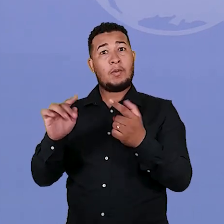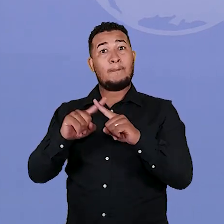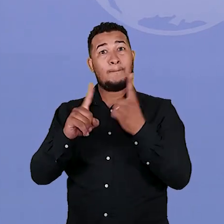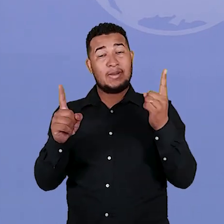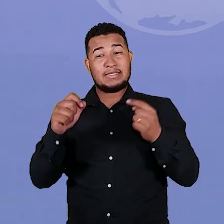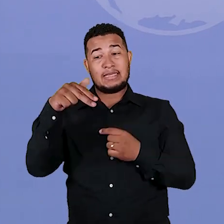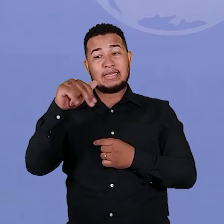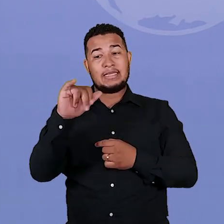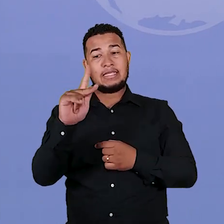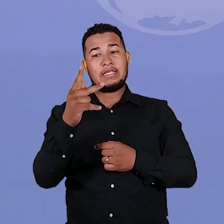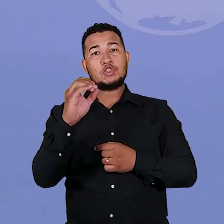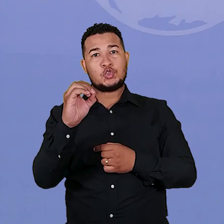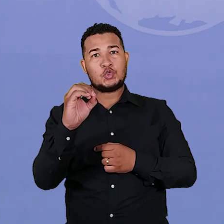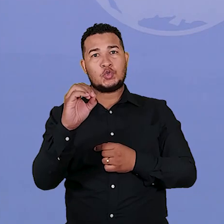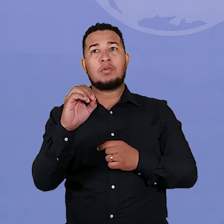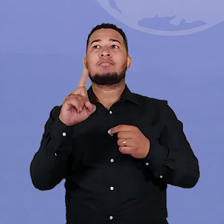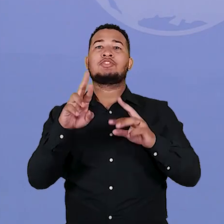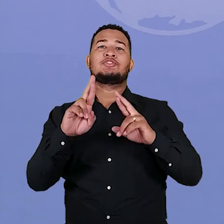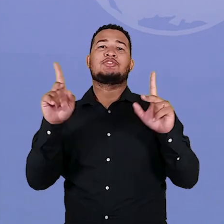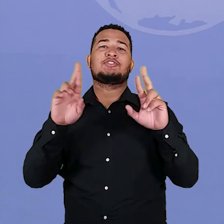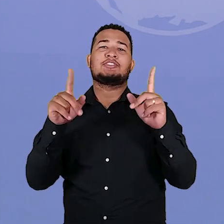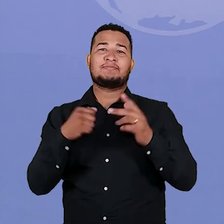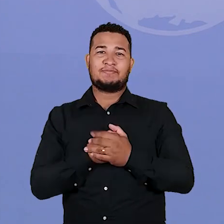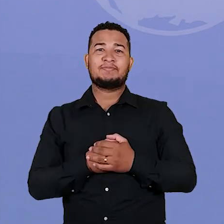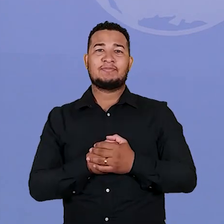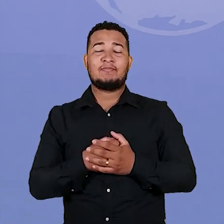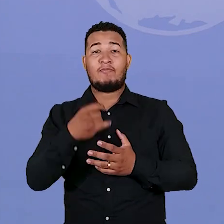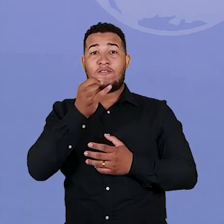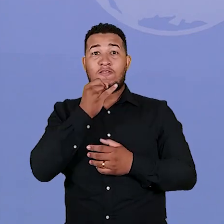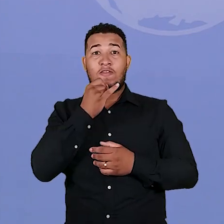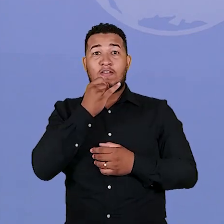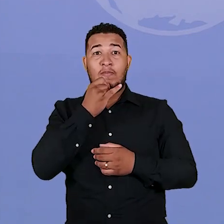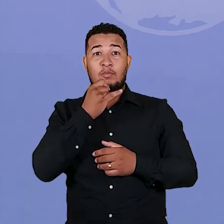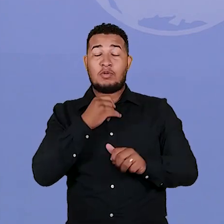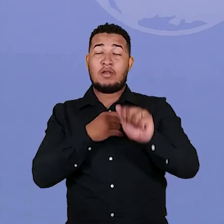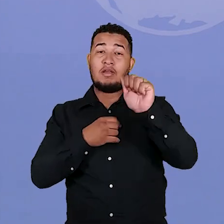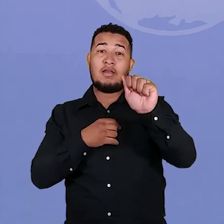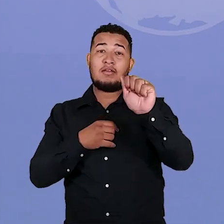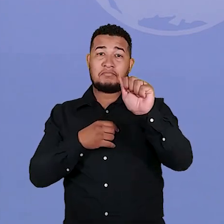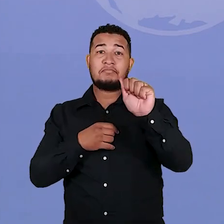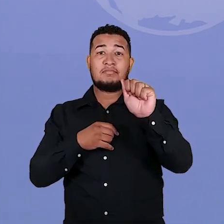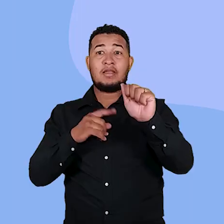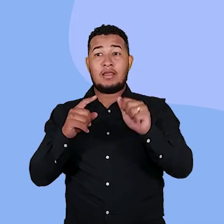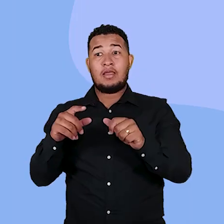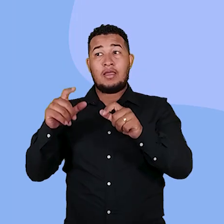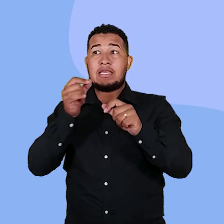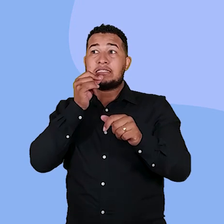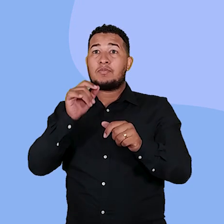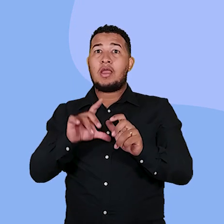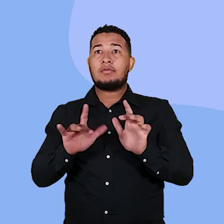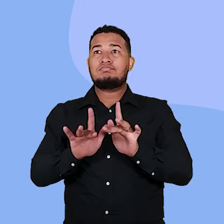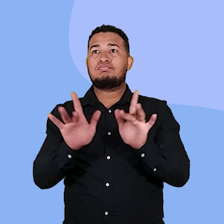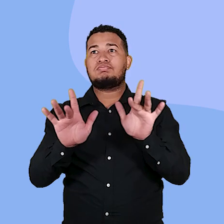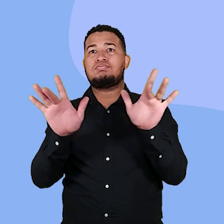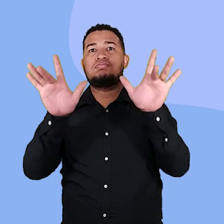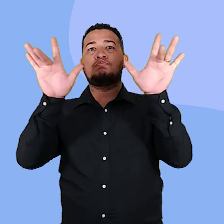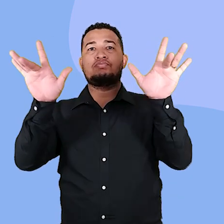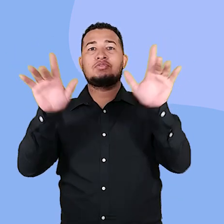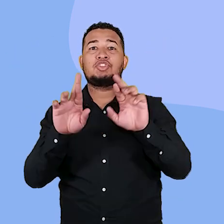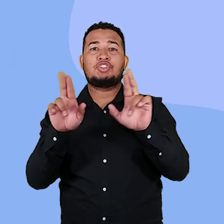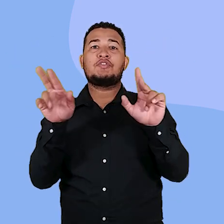habitat. Mas o nicho ecológico deles é diferente. Então, olha lá, a letra A ocupam